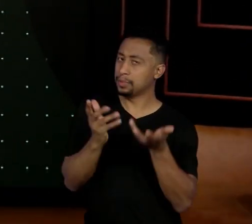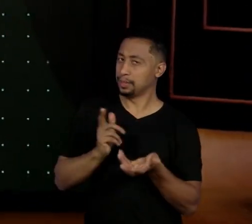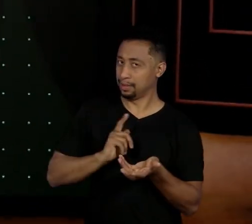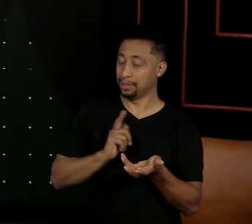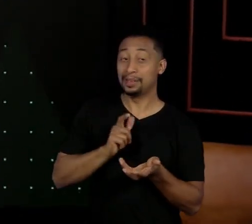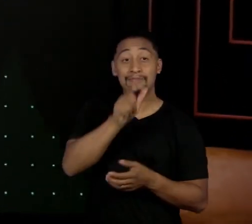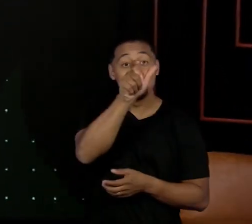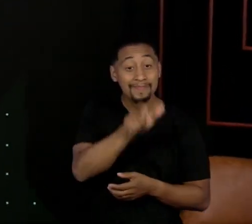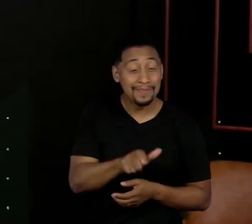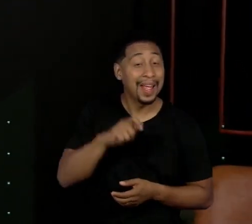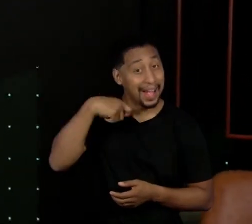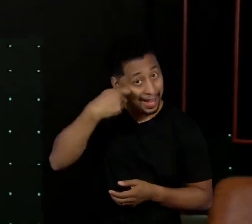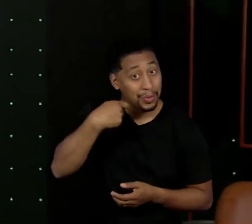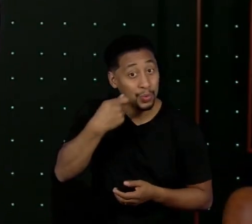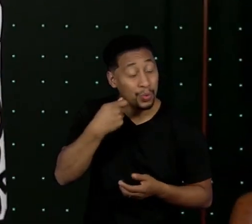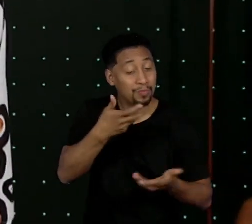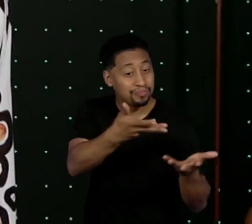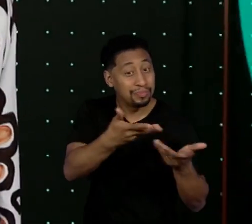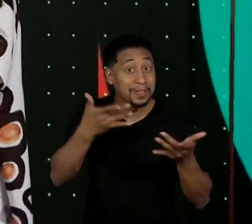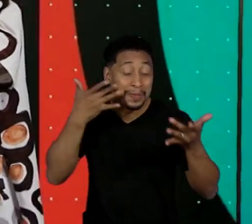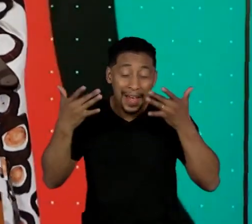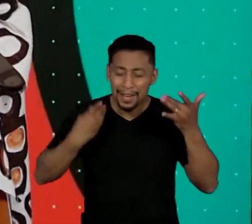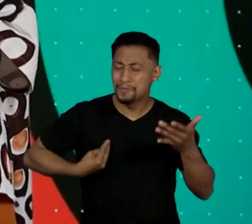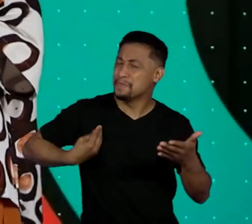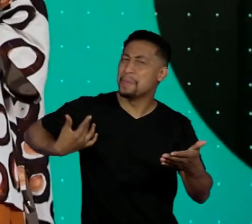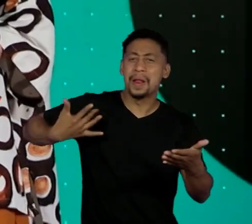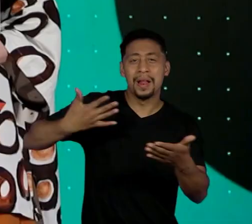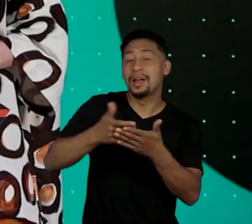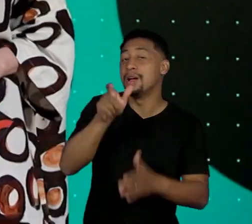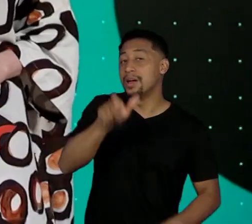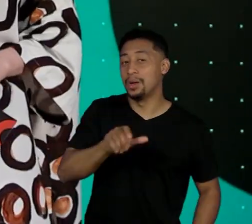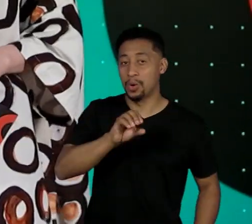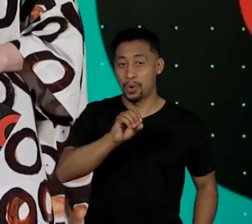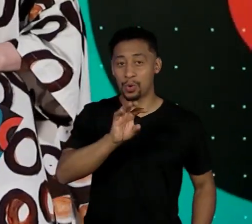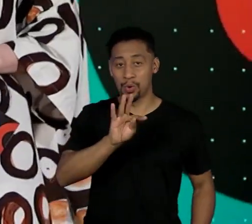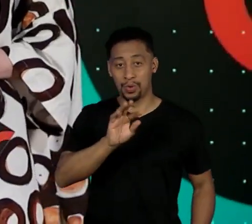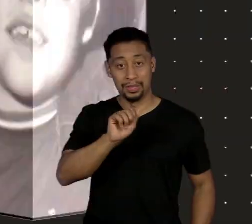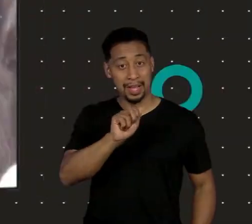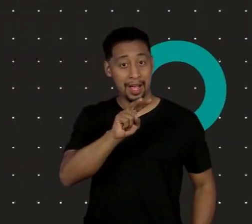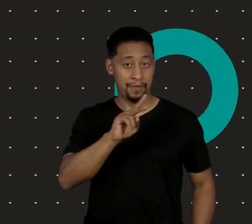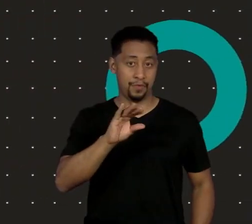no teatro um sentido para a sua vida. Ele é Otávio Miller.